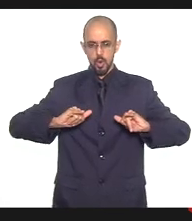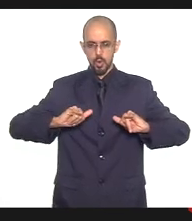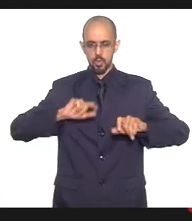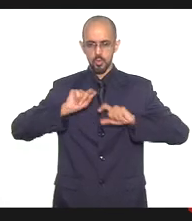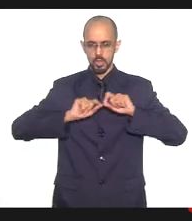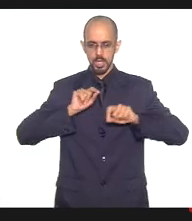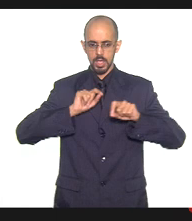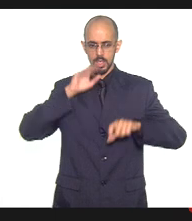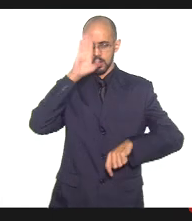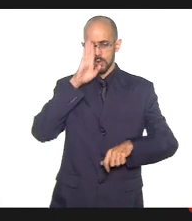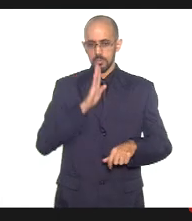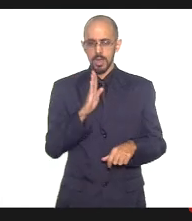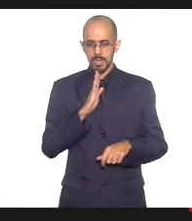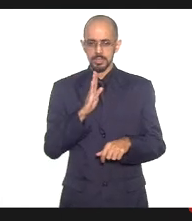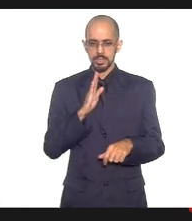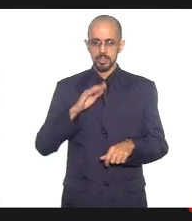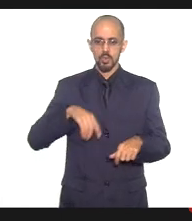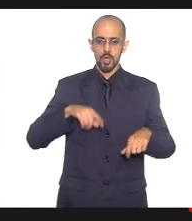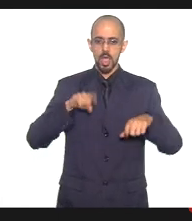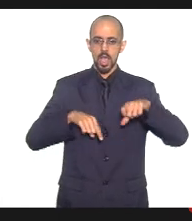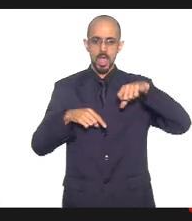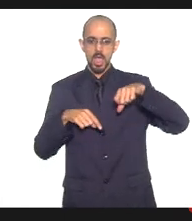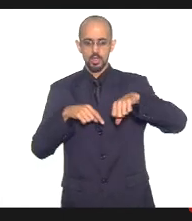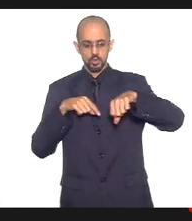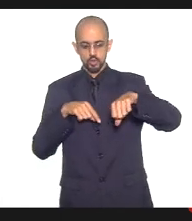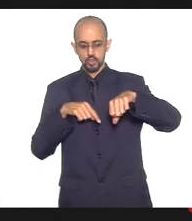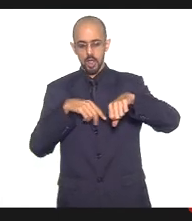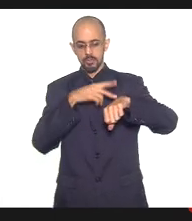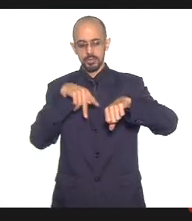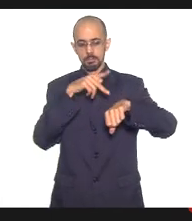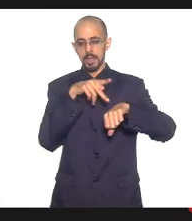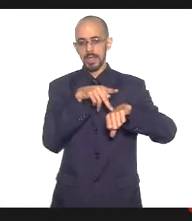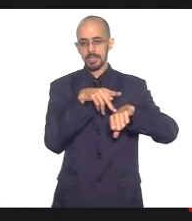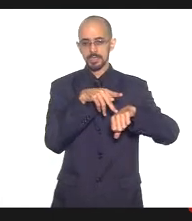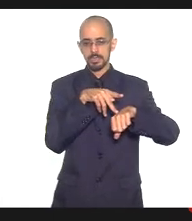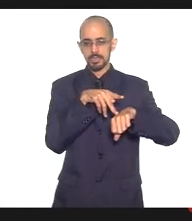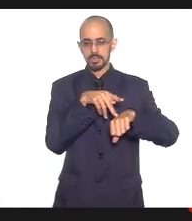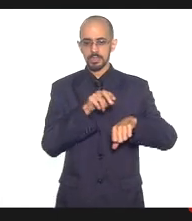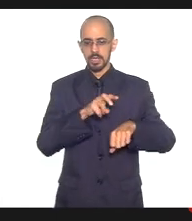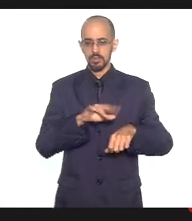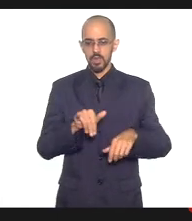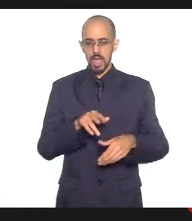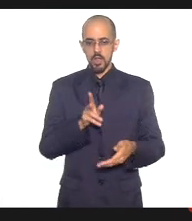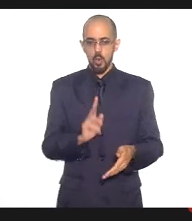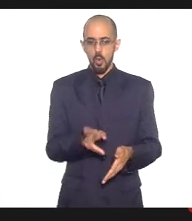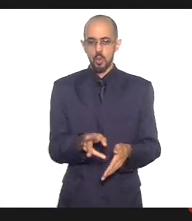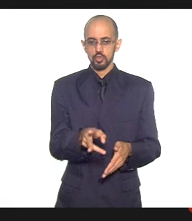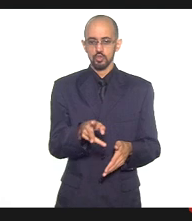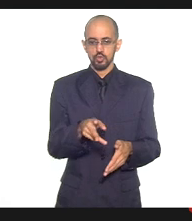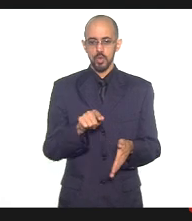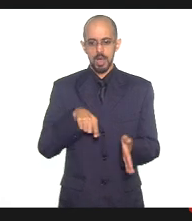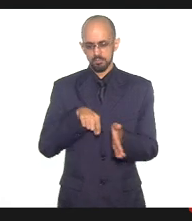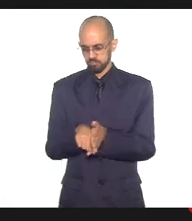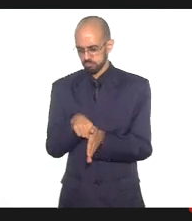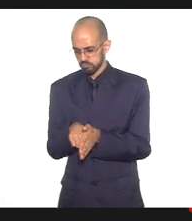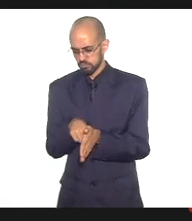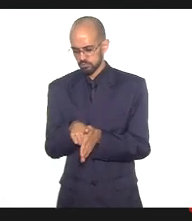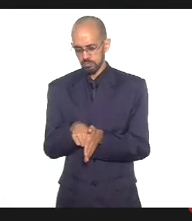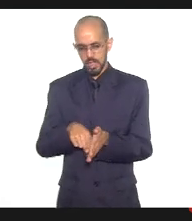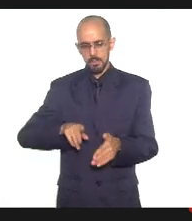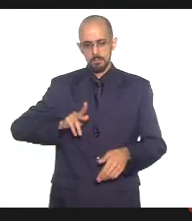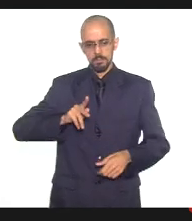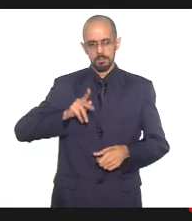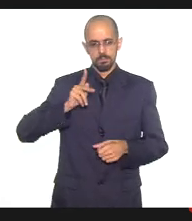novos países, um dos 9 países chaves que a Shell definiu que vai atuar na área de exploração e produção de petróleo e gás,